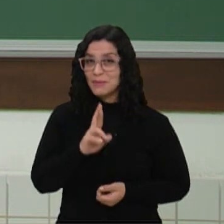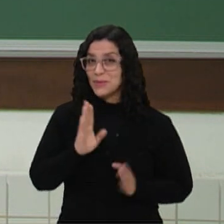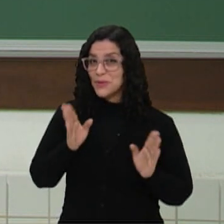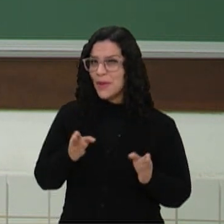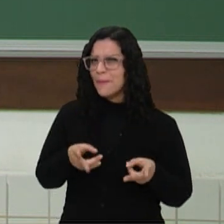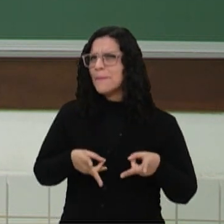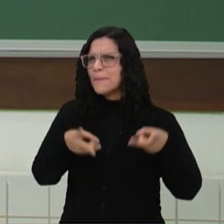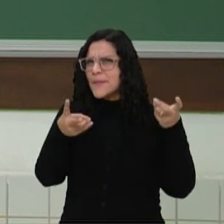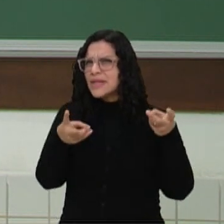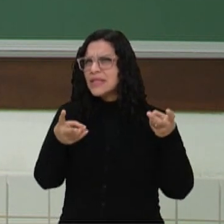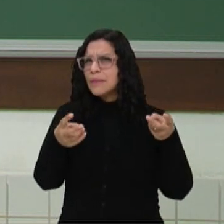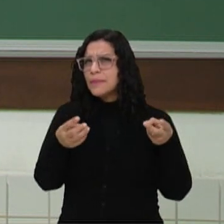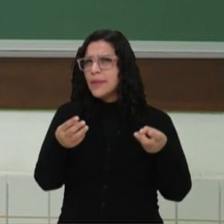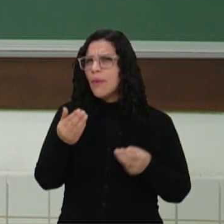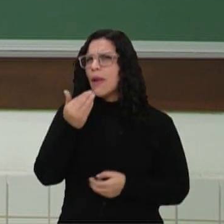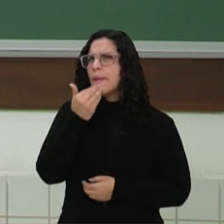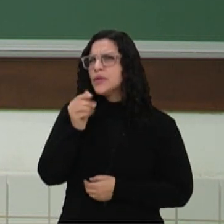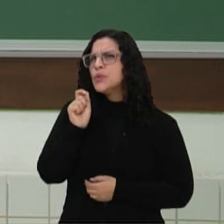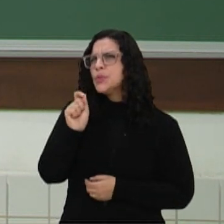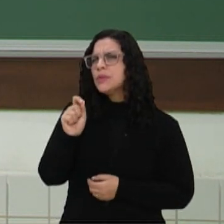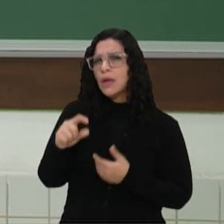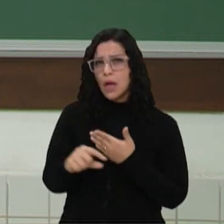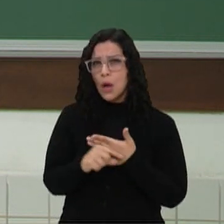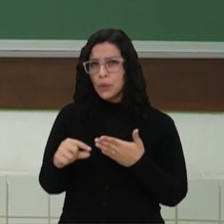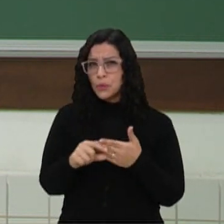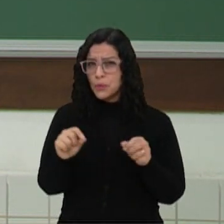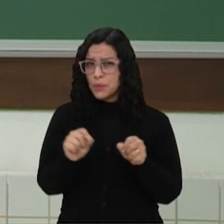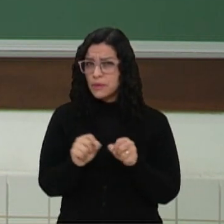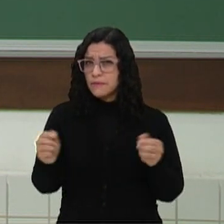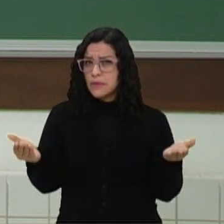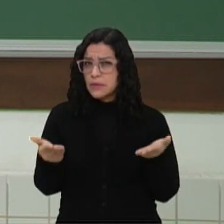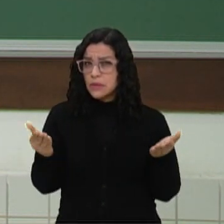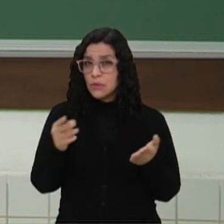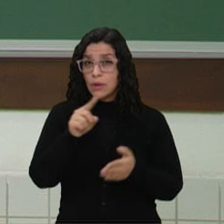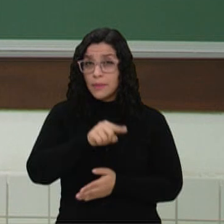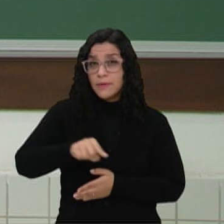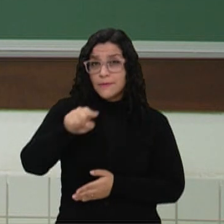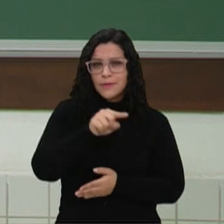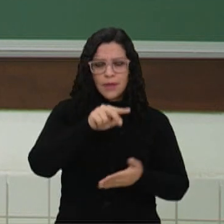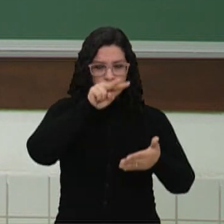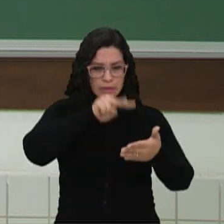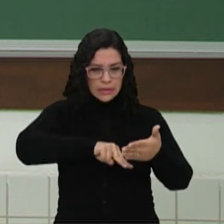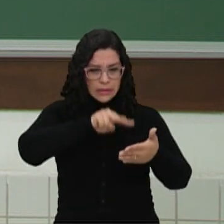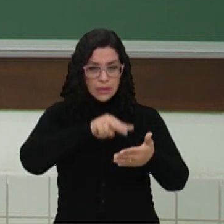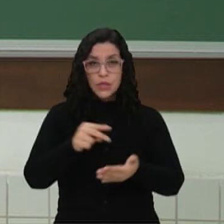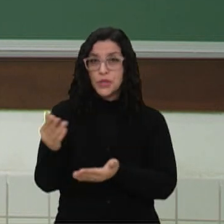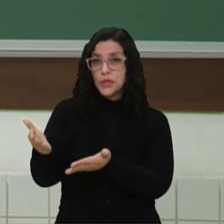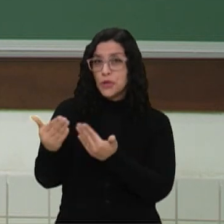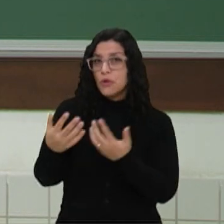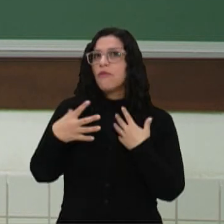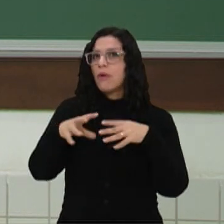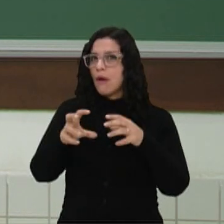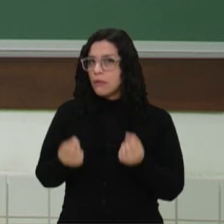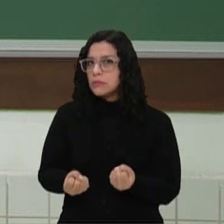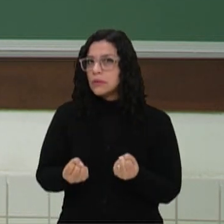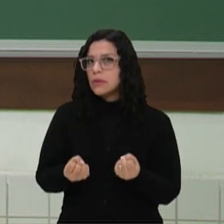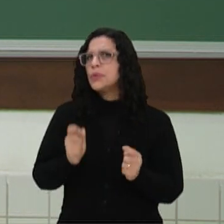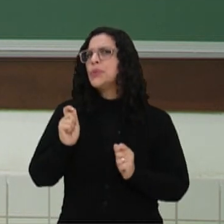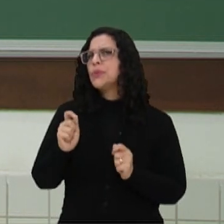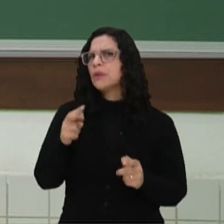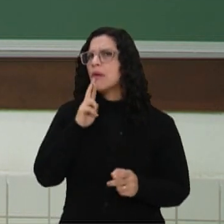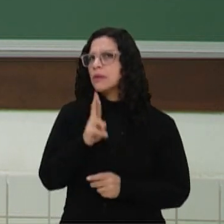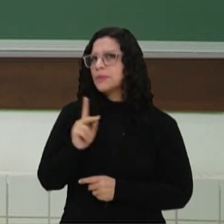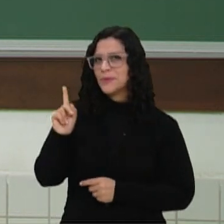Respondeu, identificou qual é o pedido que a autora está fazendo para que o leitor ou o jovem estudante aceitem? Confira a